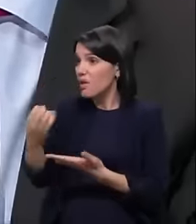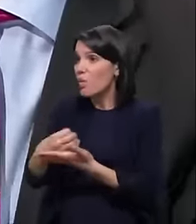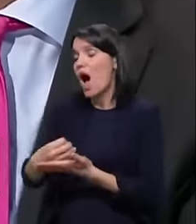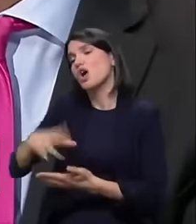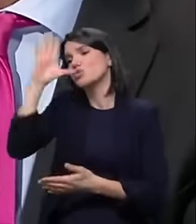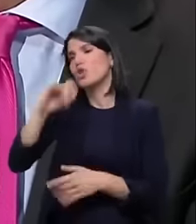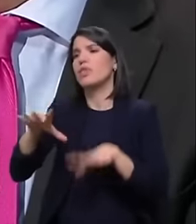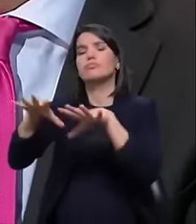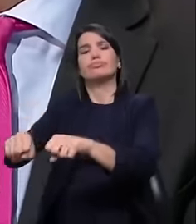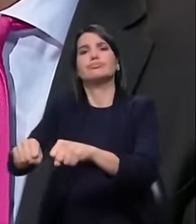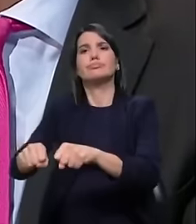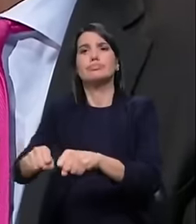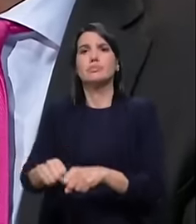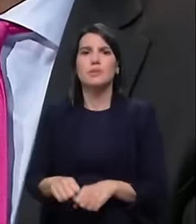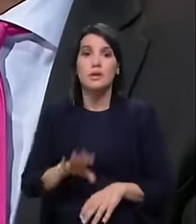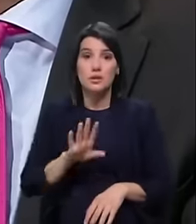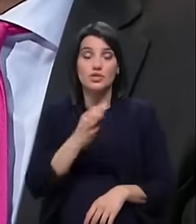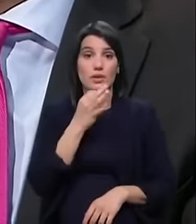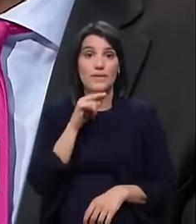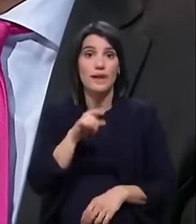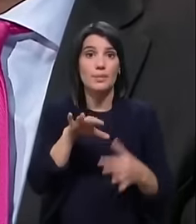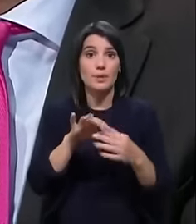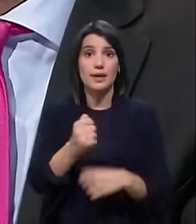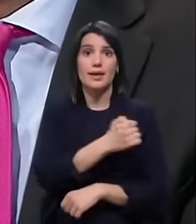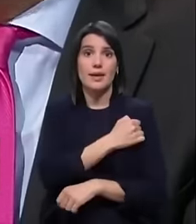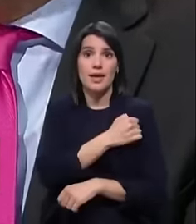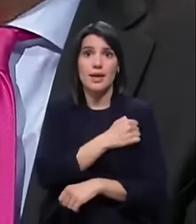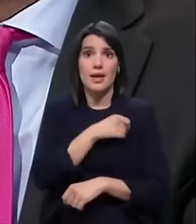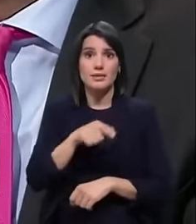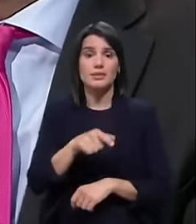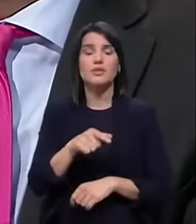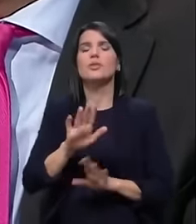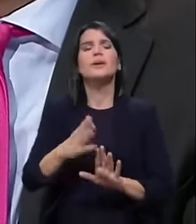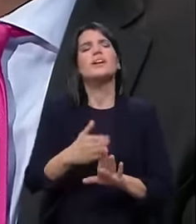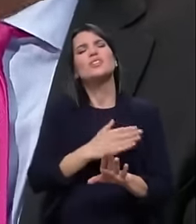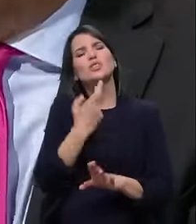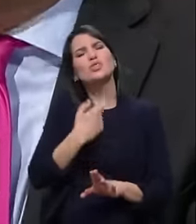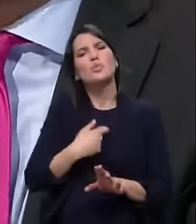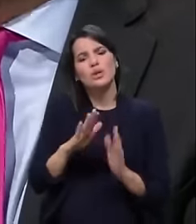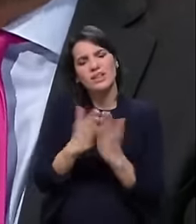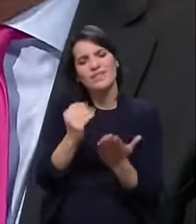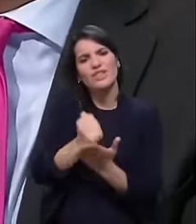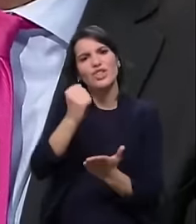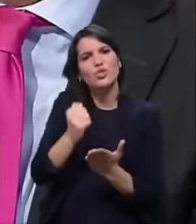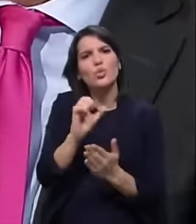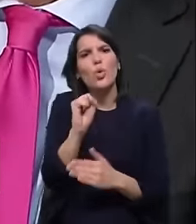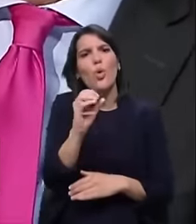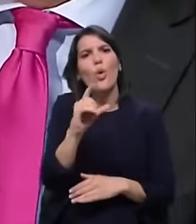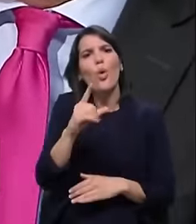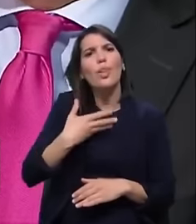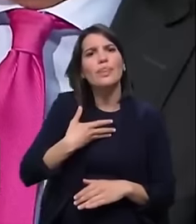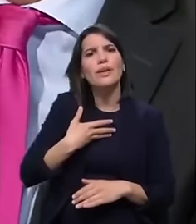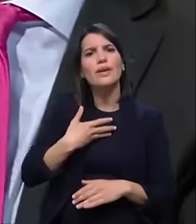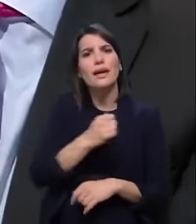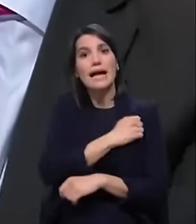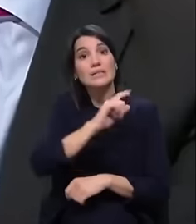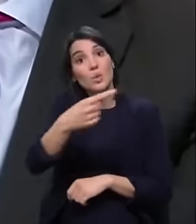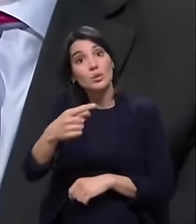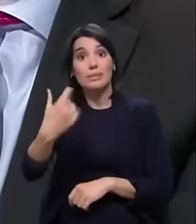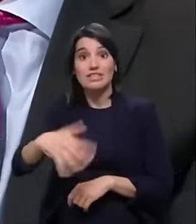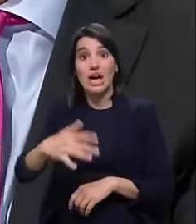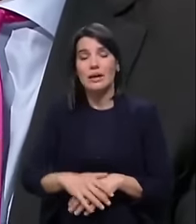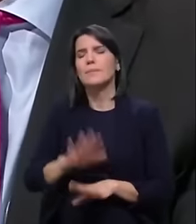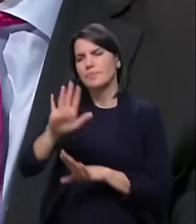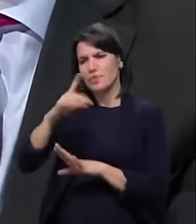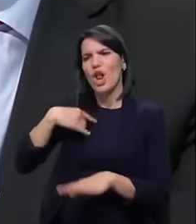eles. O que faz sentido... Está a falar de casas públicas, sentido, mas antes responda-me aos vistos gold. Porque não, eu vou lá... Que são outras casas, João, mais caras. O meu